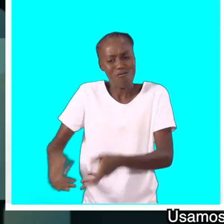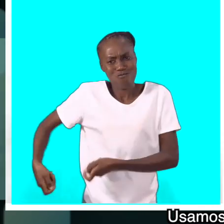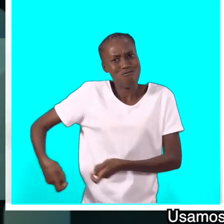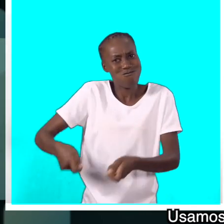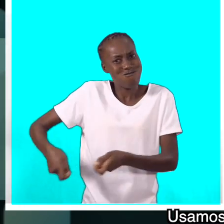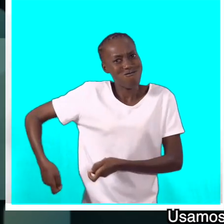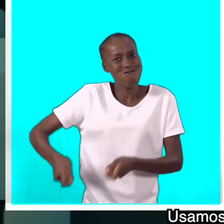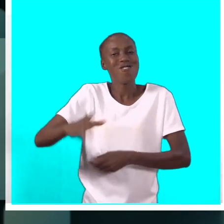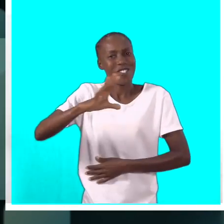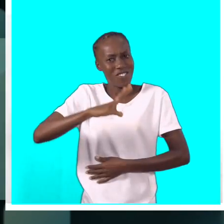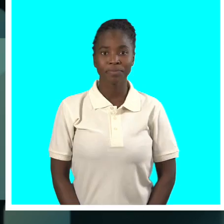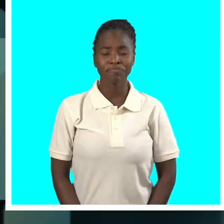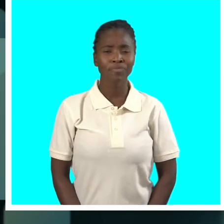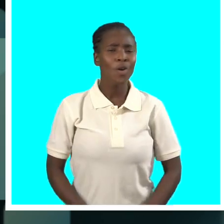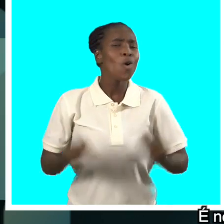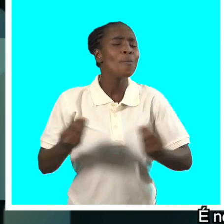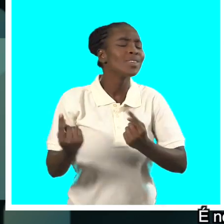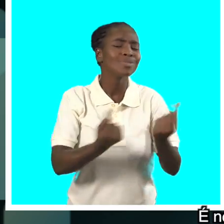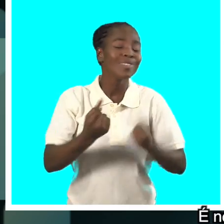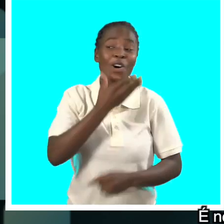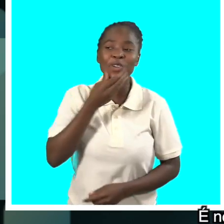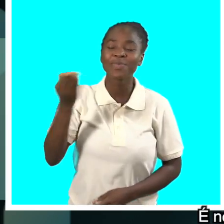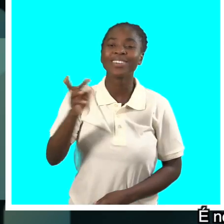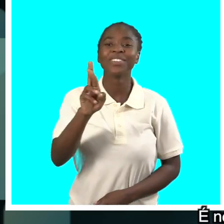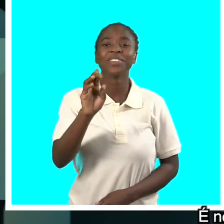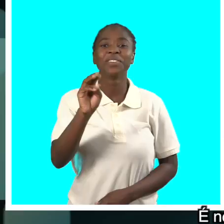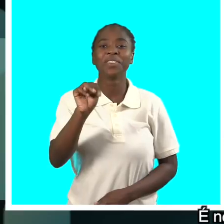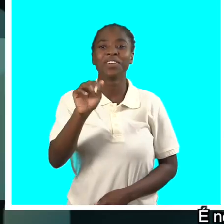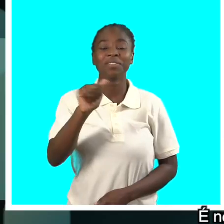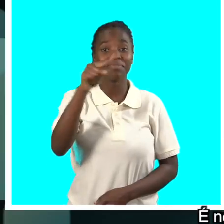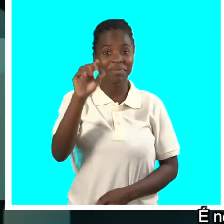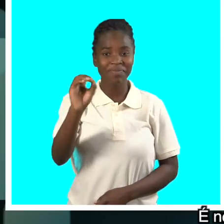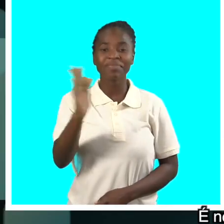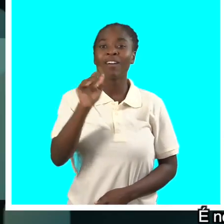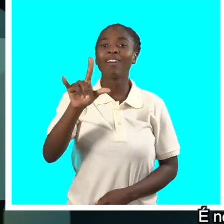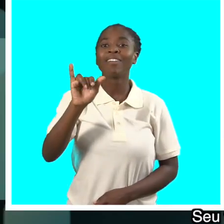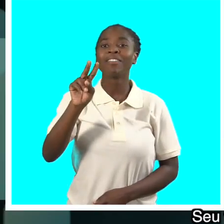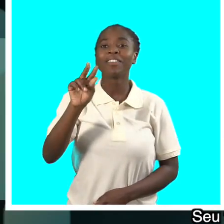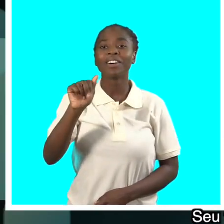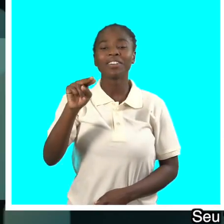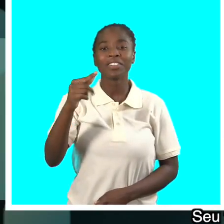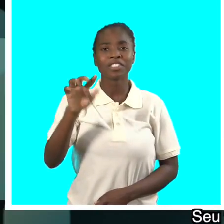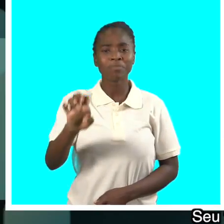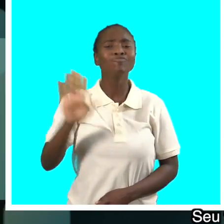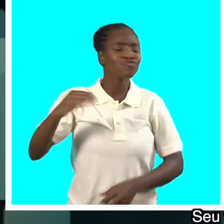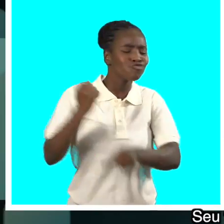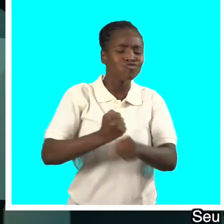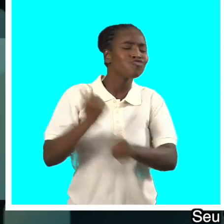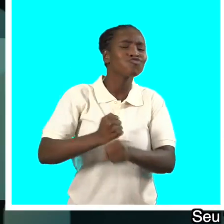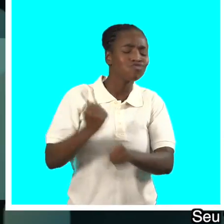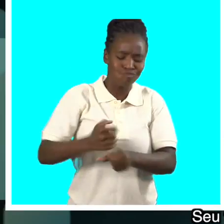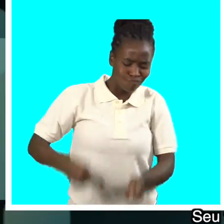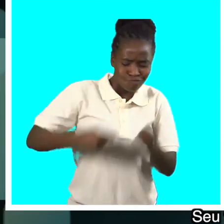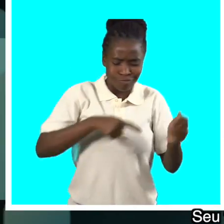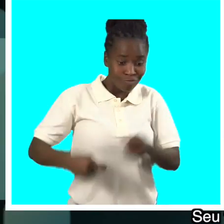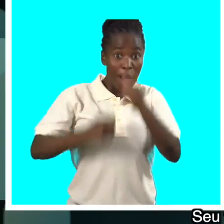também para regar as hortas. É no meio de tudo isto que aparece Romão Livange. Seu trabalho é garantir água